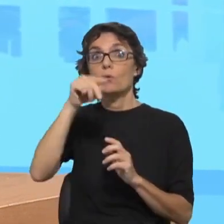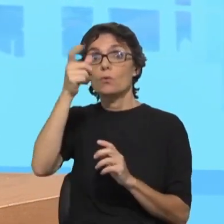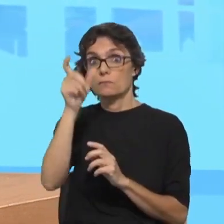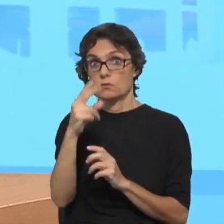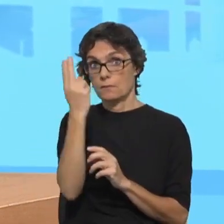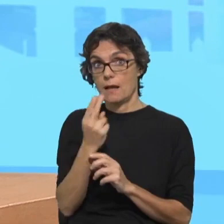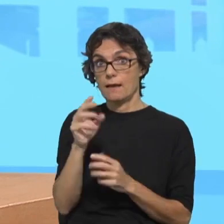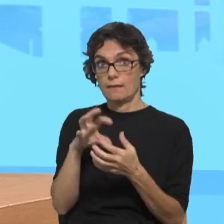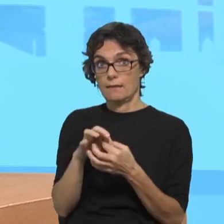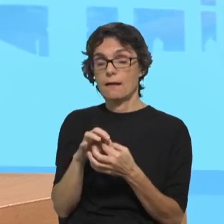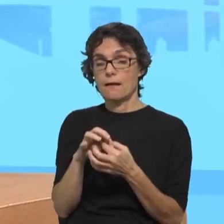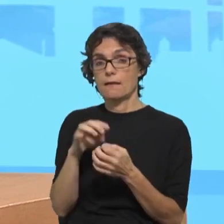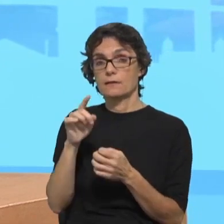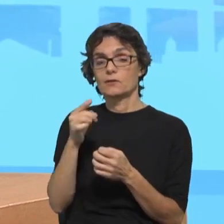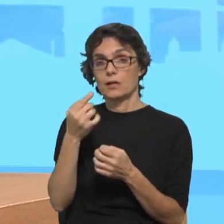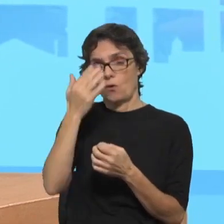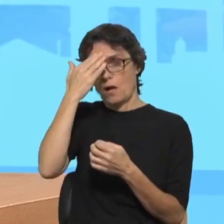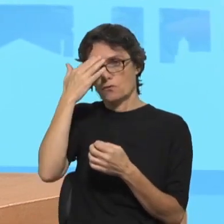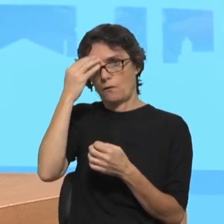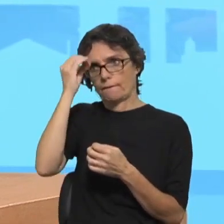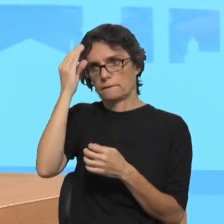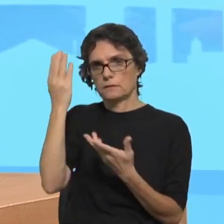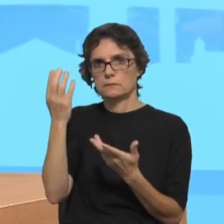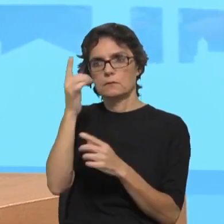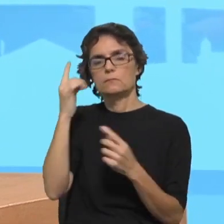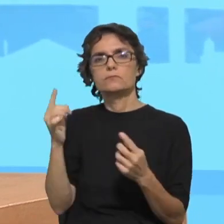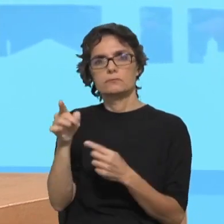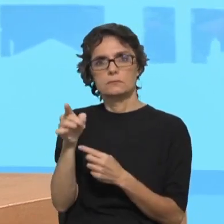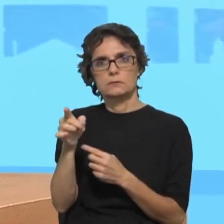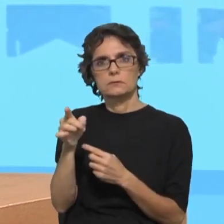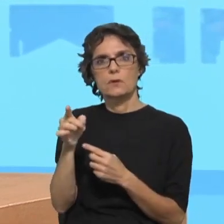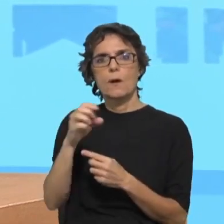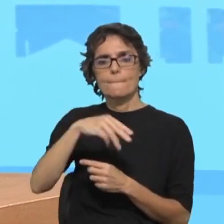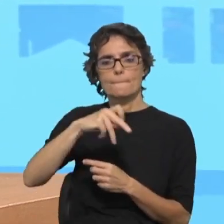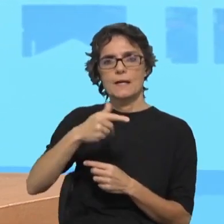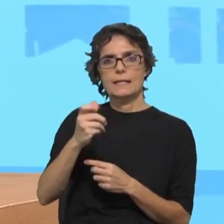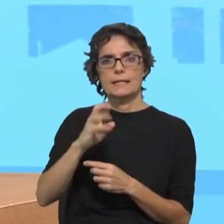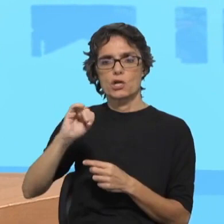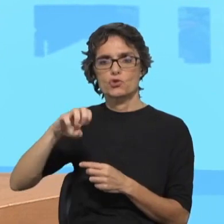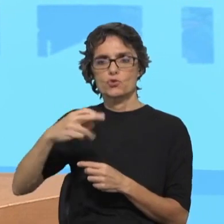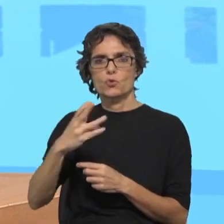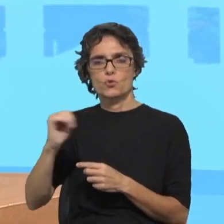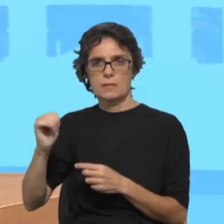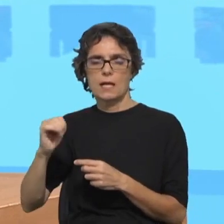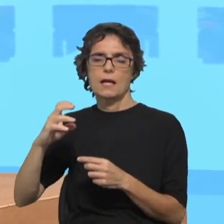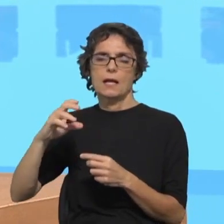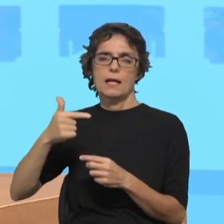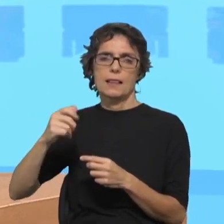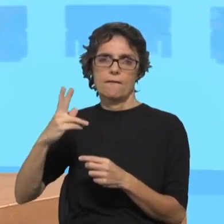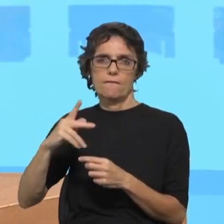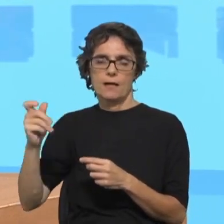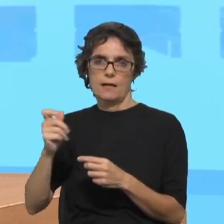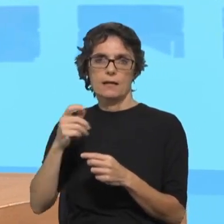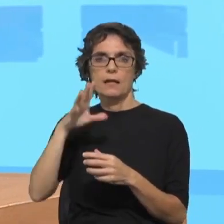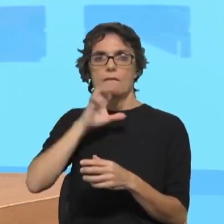talvez quase um sobredotado, que é o músico Martim Sousa Tavares, filho da Laurinda Alves, que é uma pessoa muito